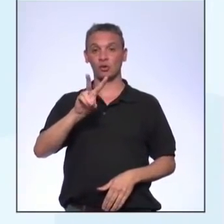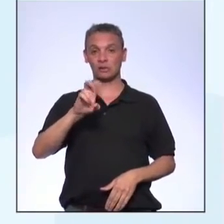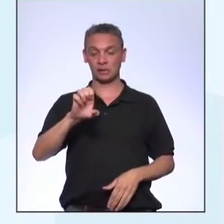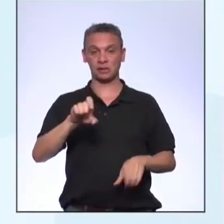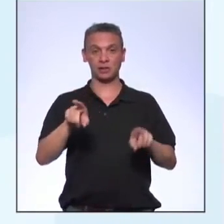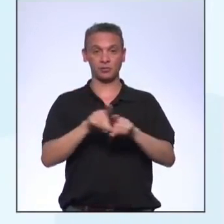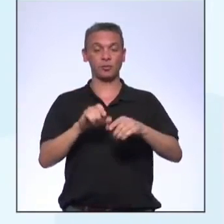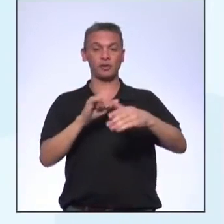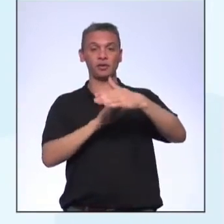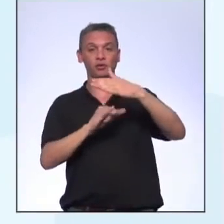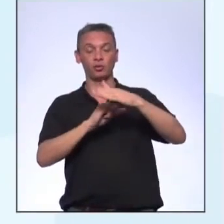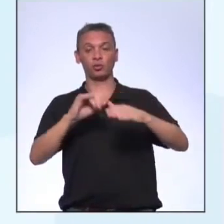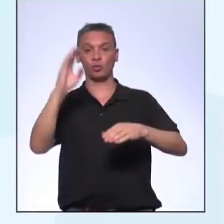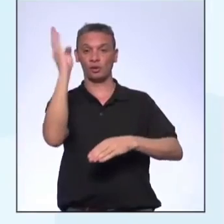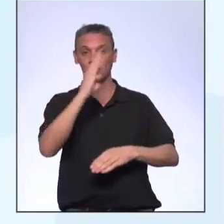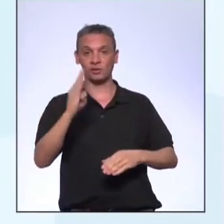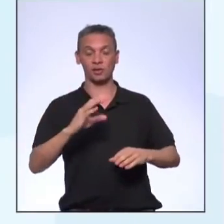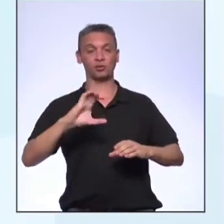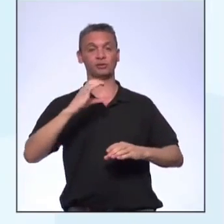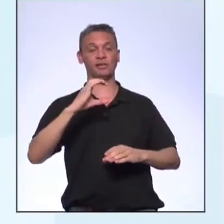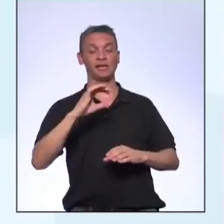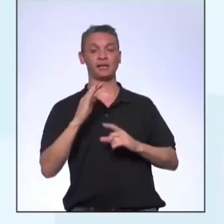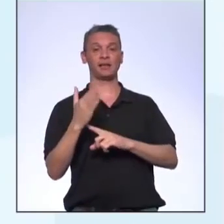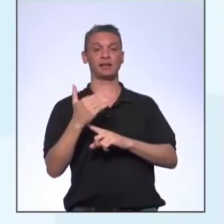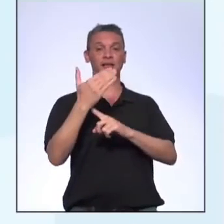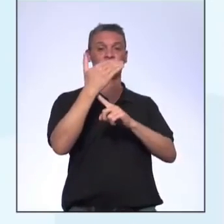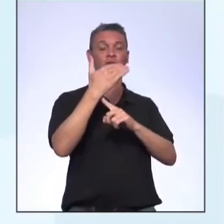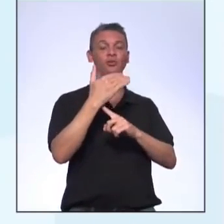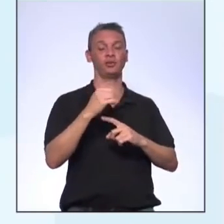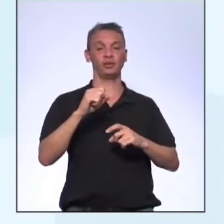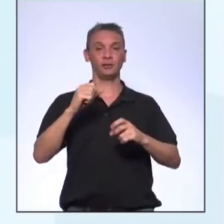Nacional de Ciência e Tecnologia em